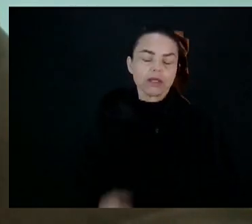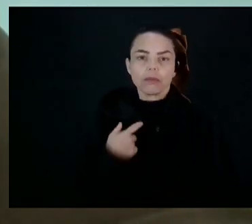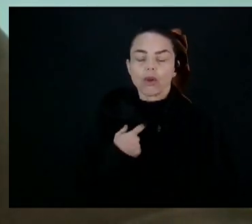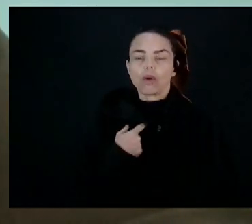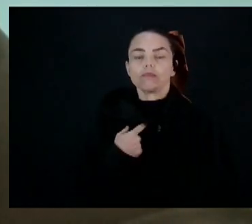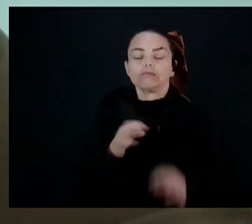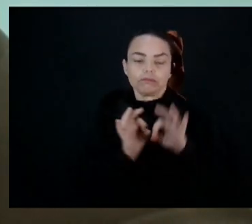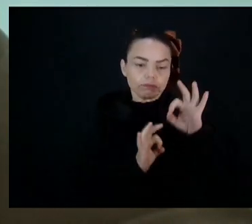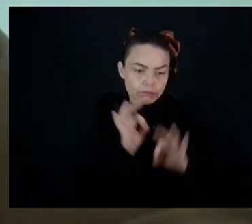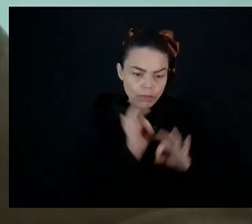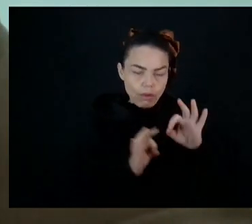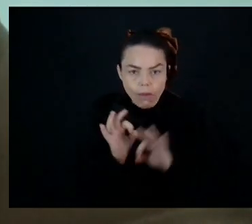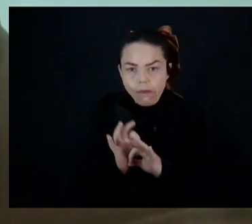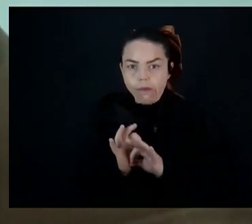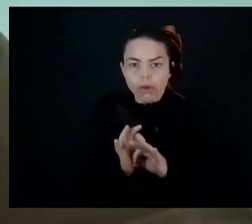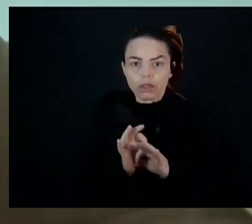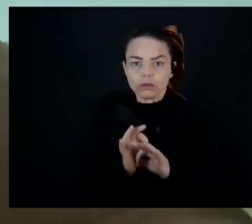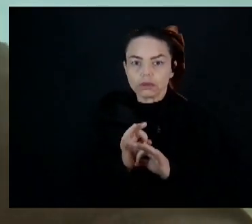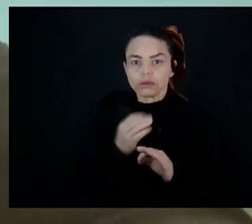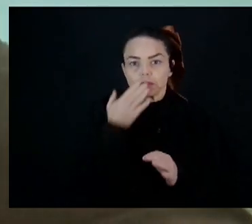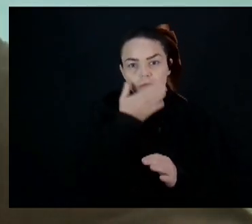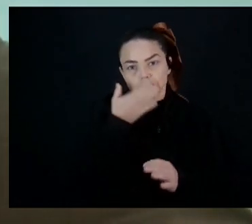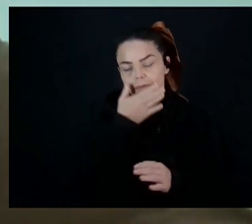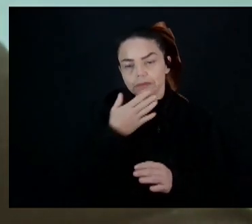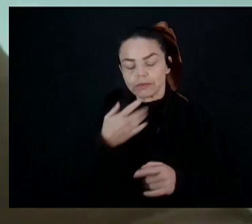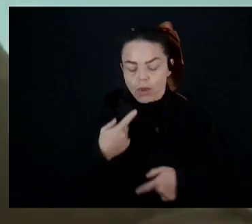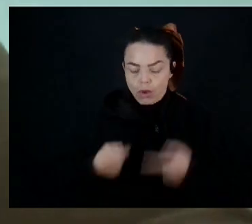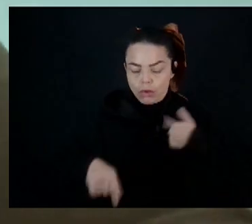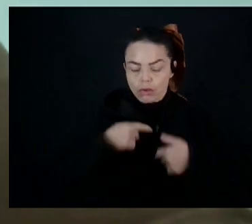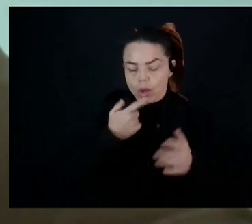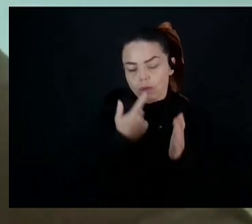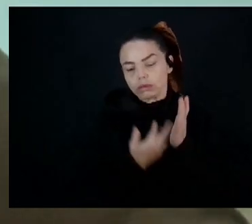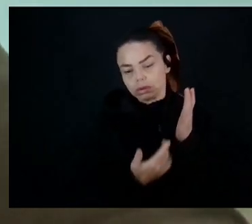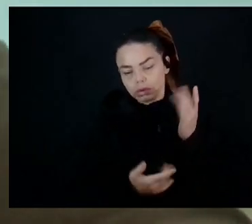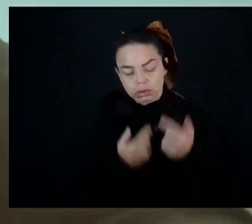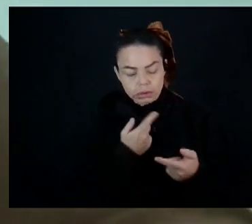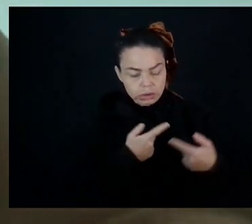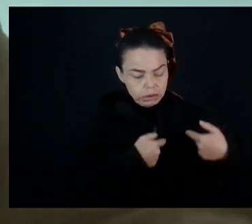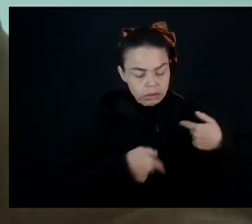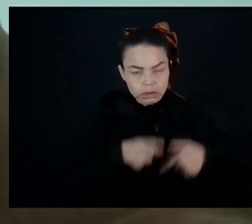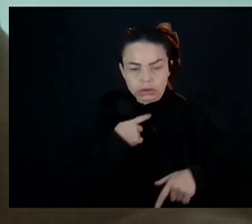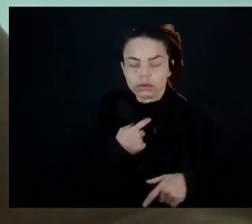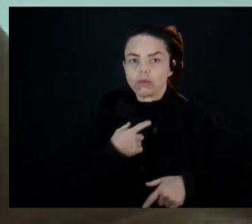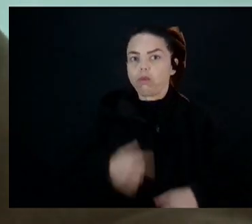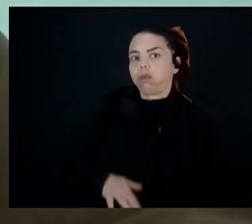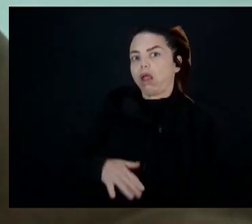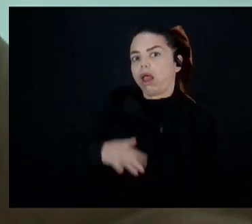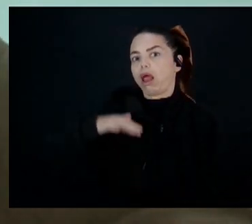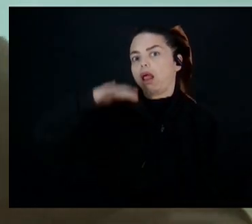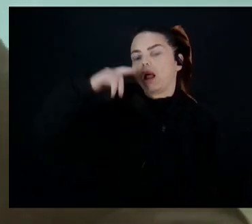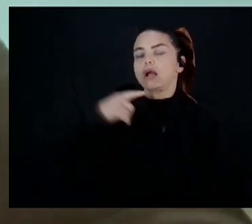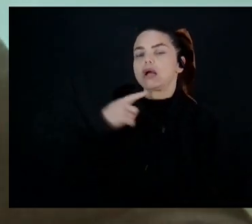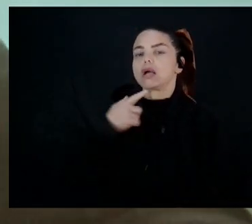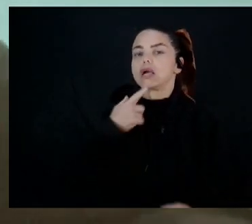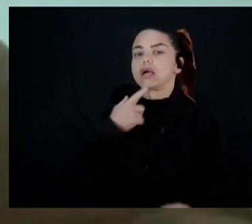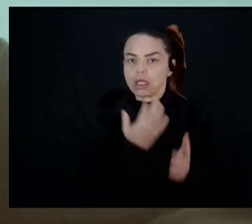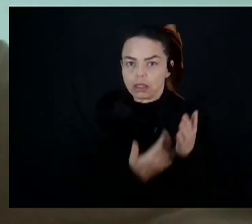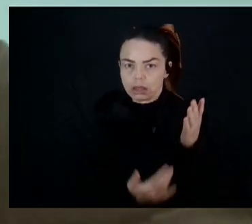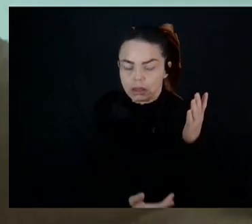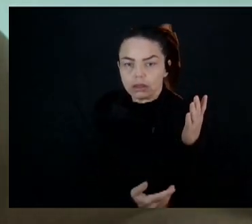regulação dos açúcares que a gente tem no sangue. Então, vamos lá. O excesso de açúcar no sangue pode significar um aumento